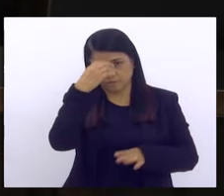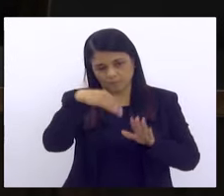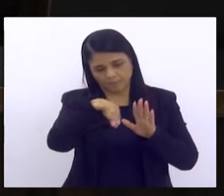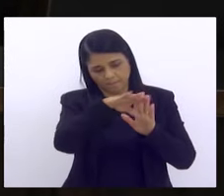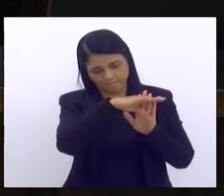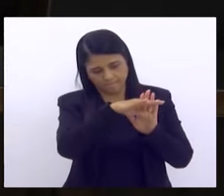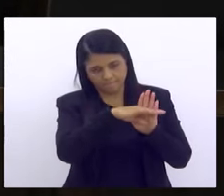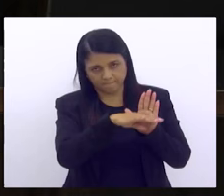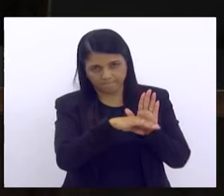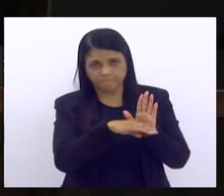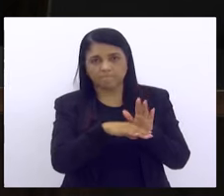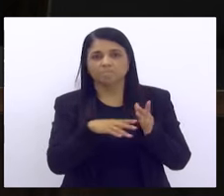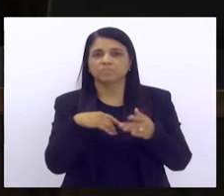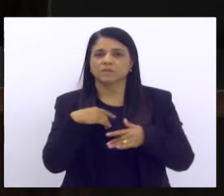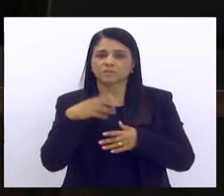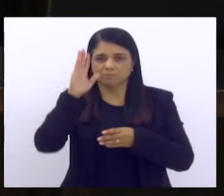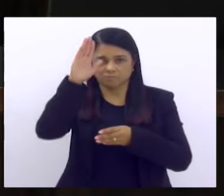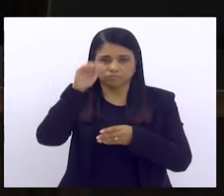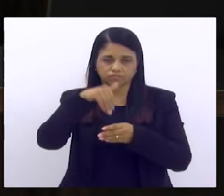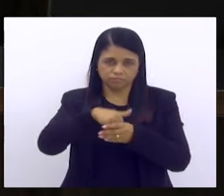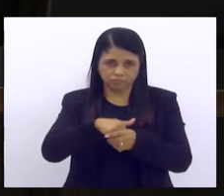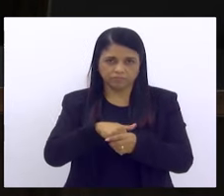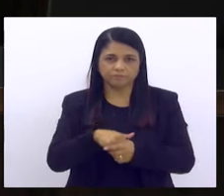e Vossa Excelência fazer a declaração.